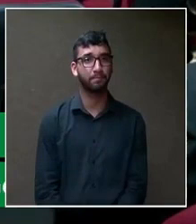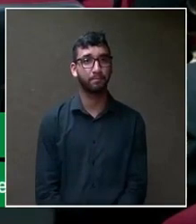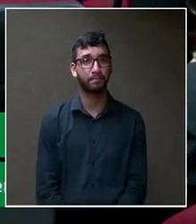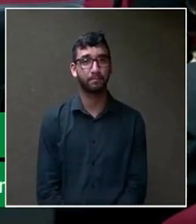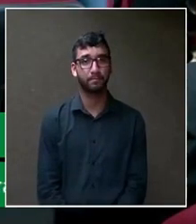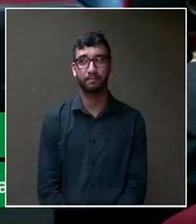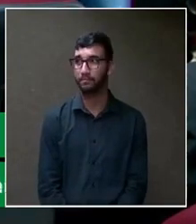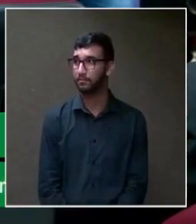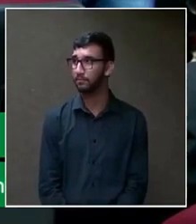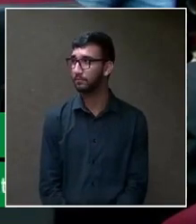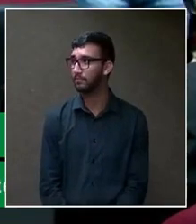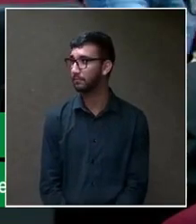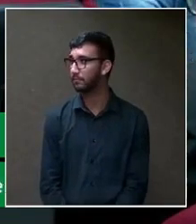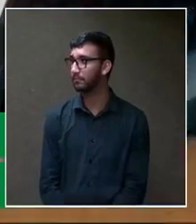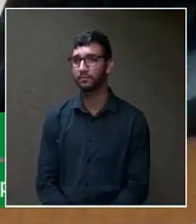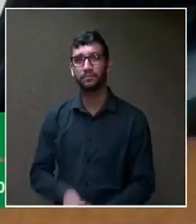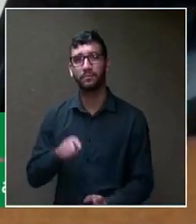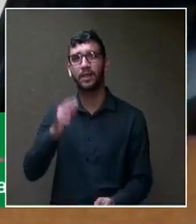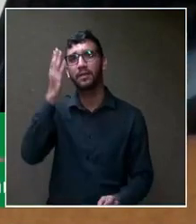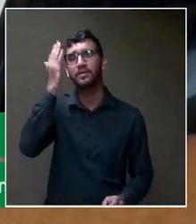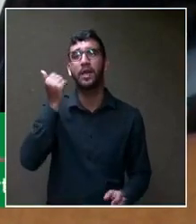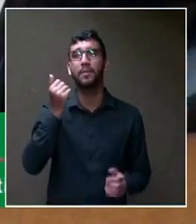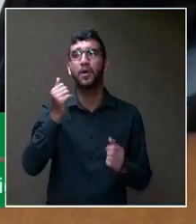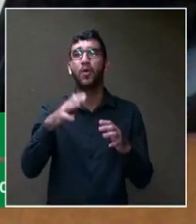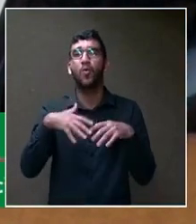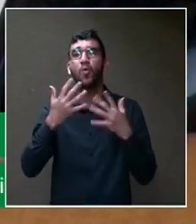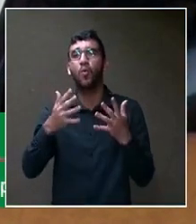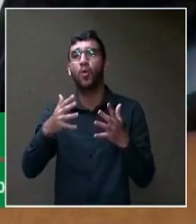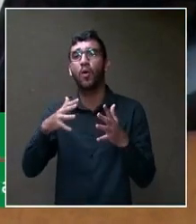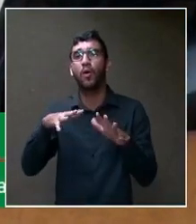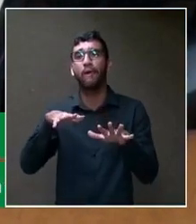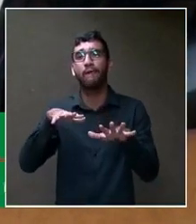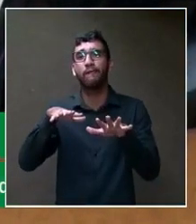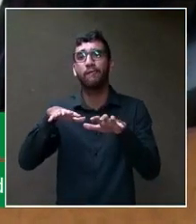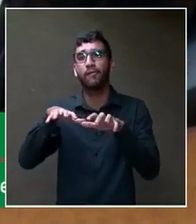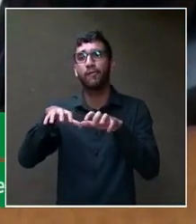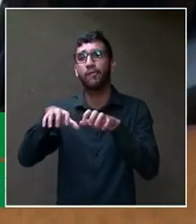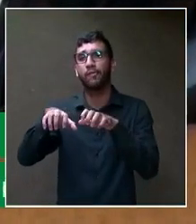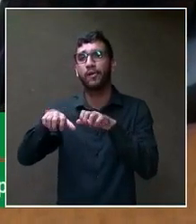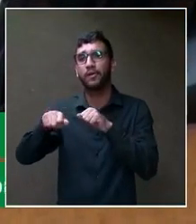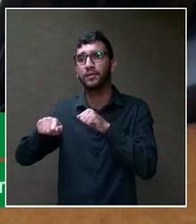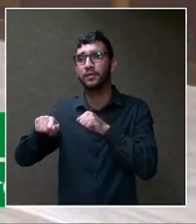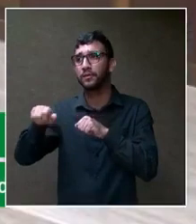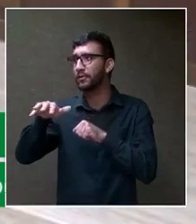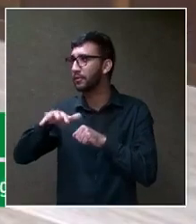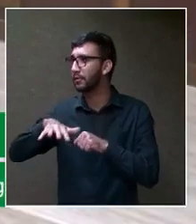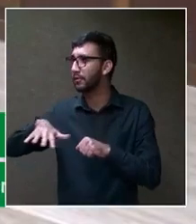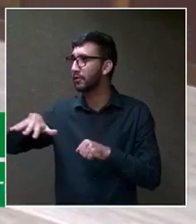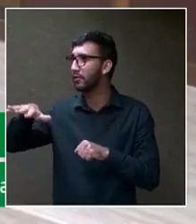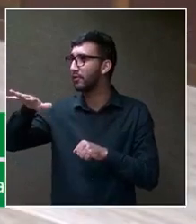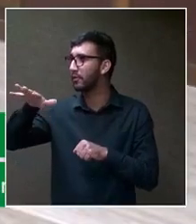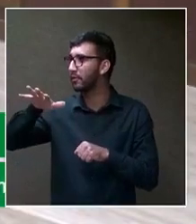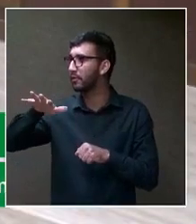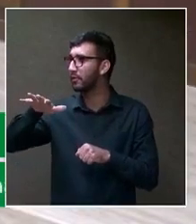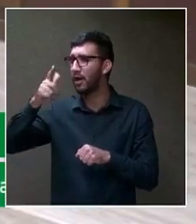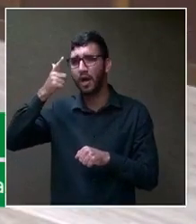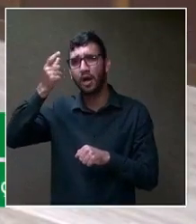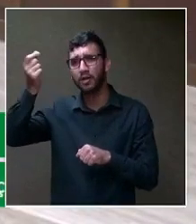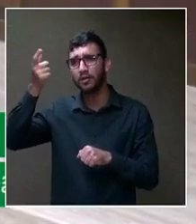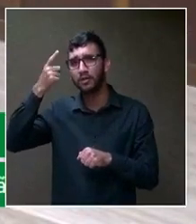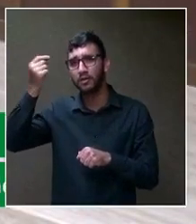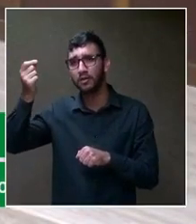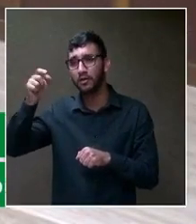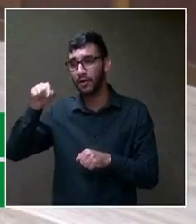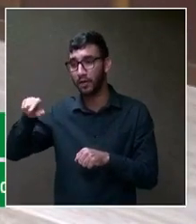A senhora sabe qual era a formação da vítima, Emily? A formação acadêmica?